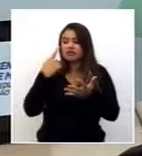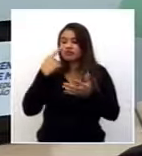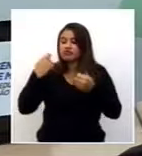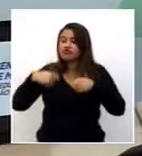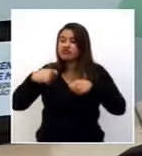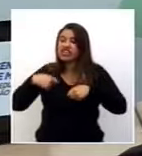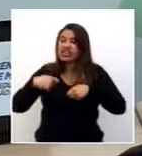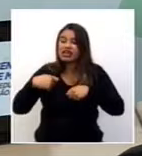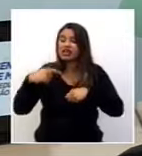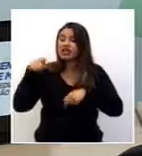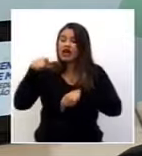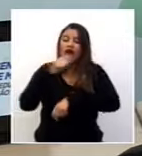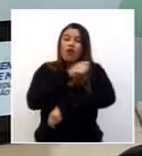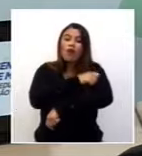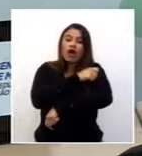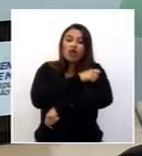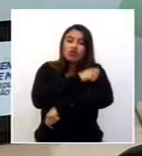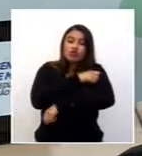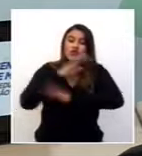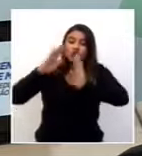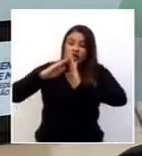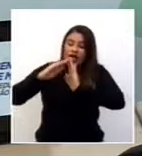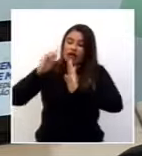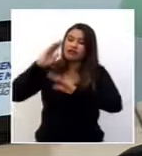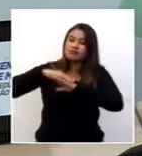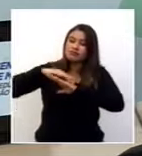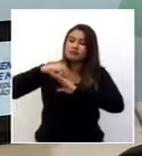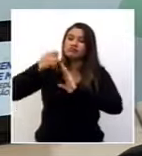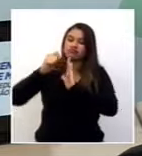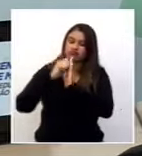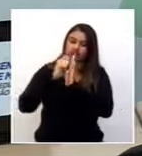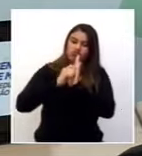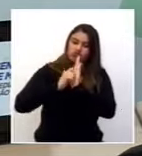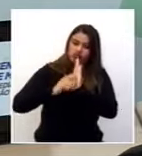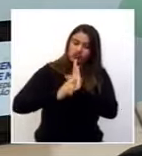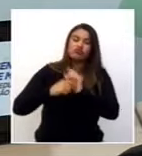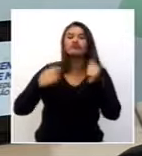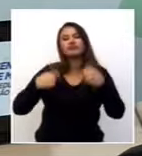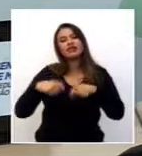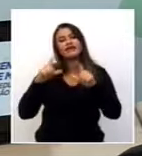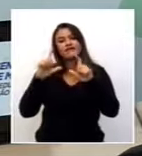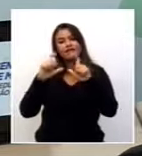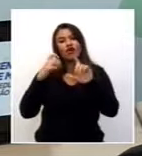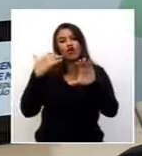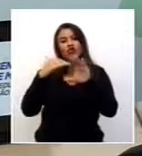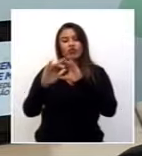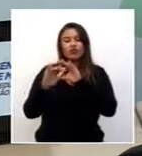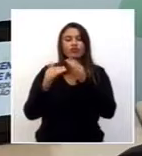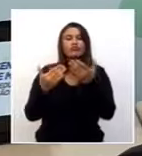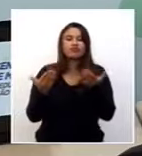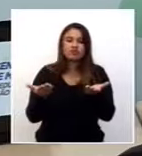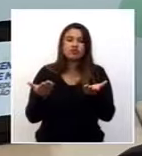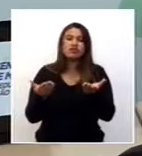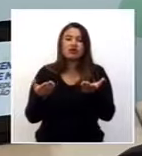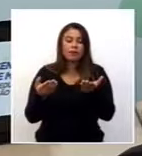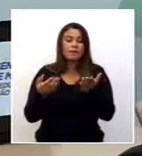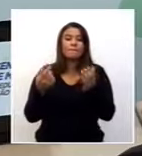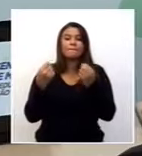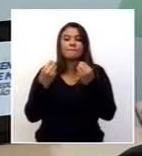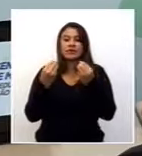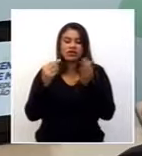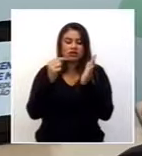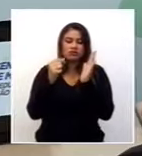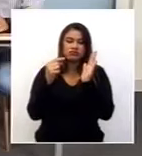que o estudante está fazendo em casa, necessita de uma foto para ser enviada, né? Até mesmo para ter essas pontuações